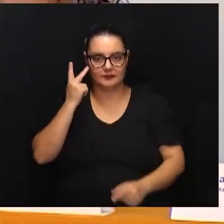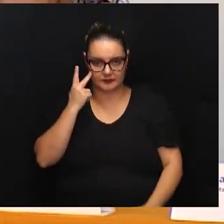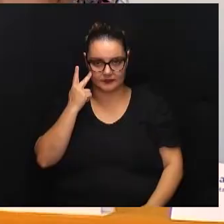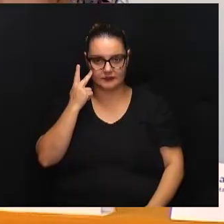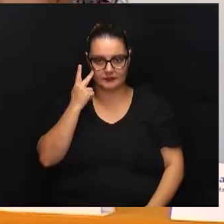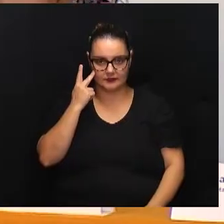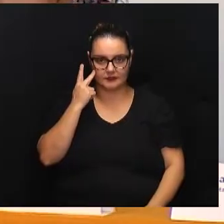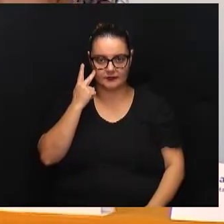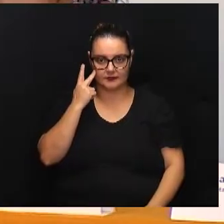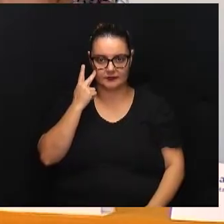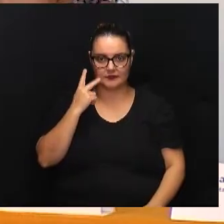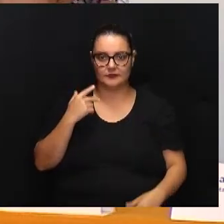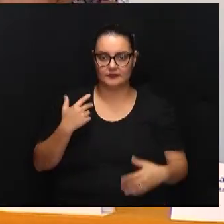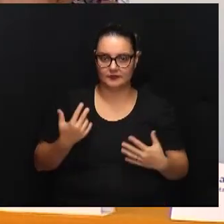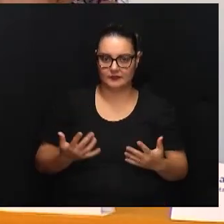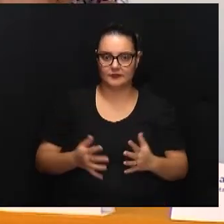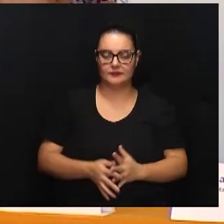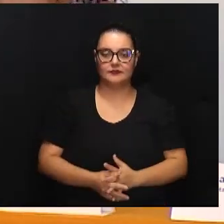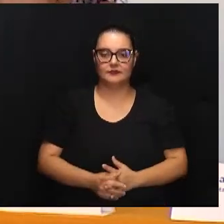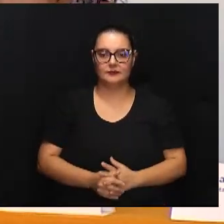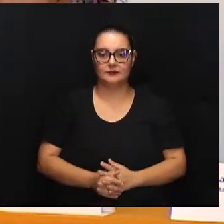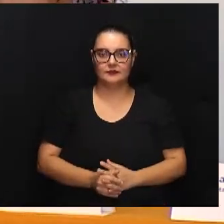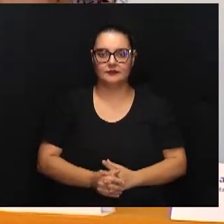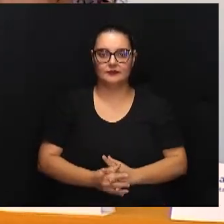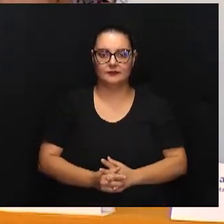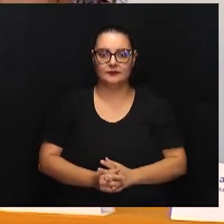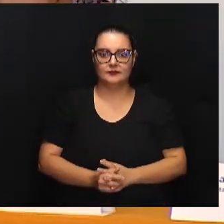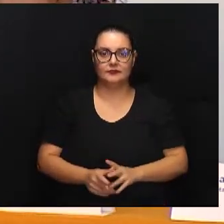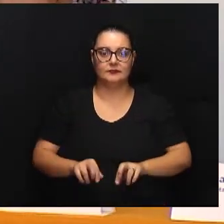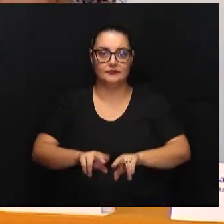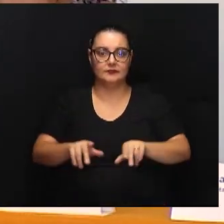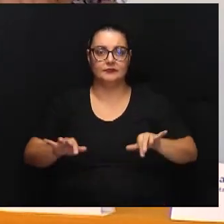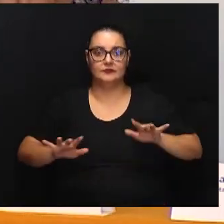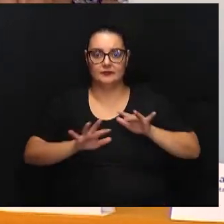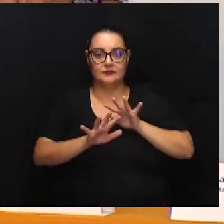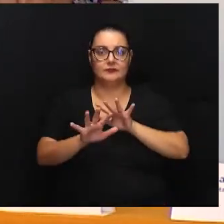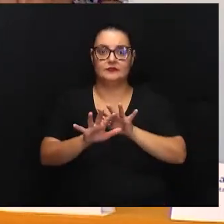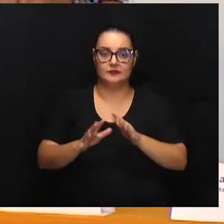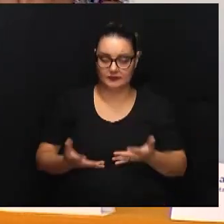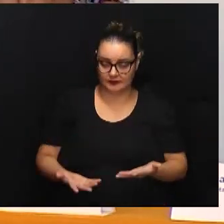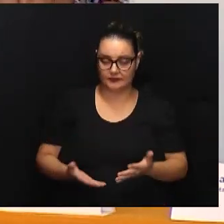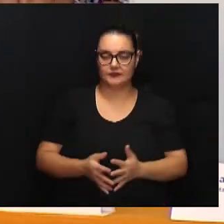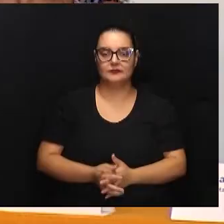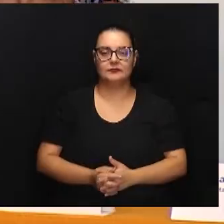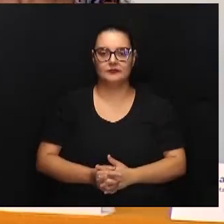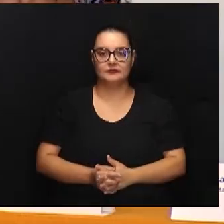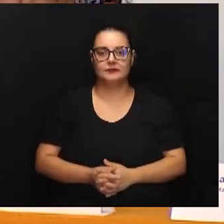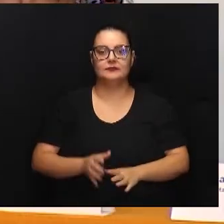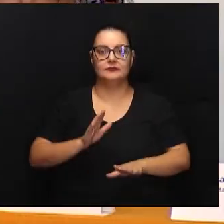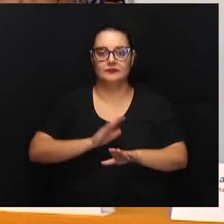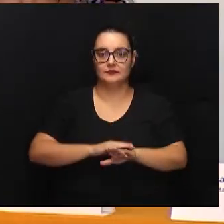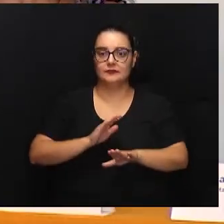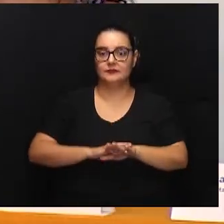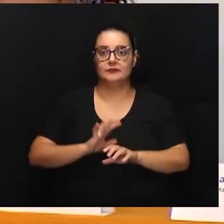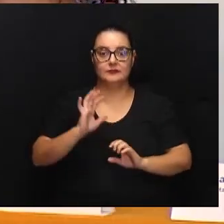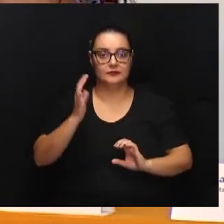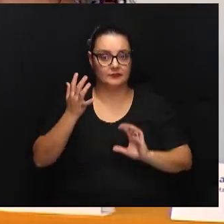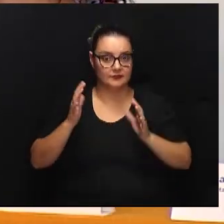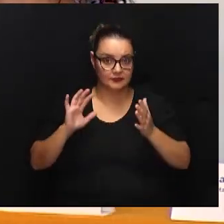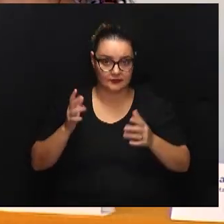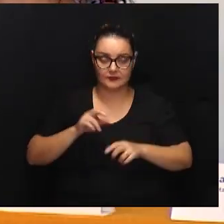parada do interior do estado de São Paulo. Tem muitas paradas hoje, tem